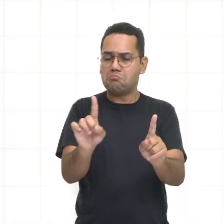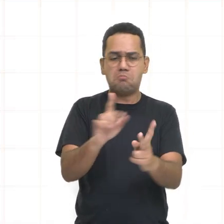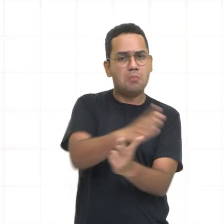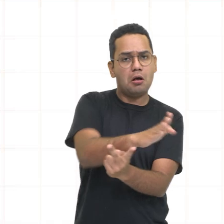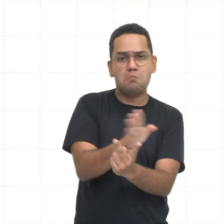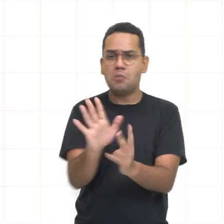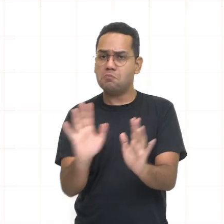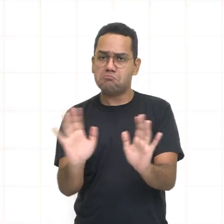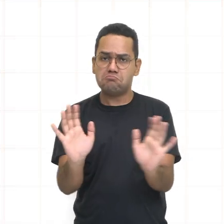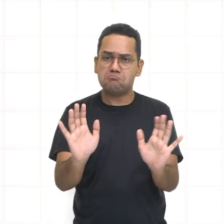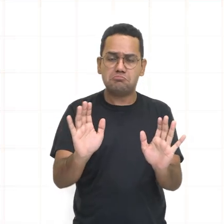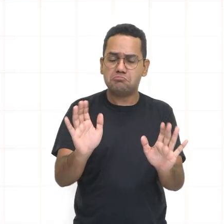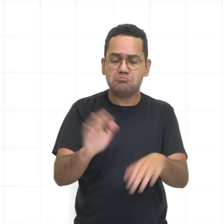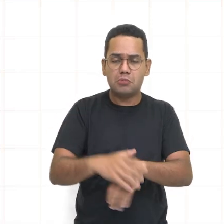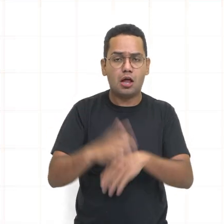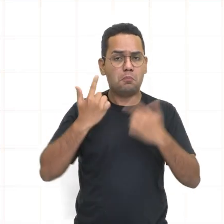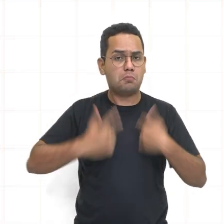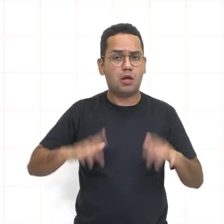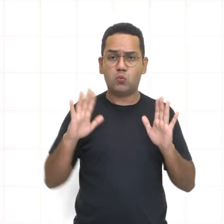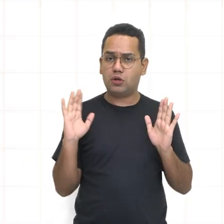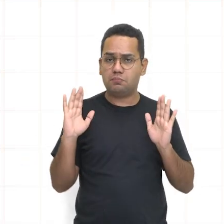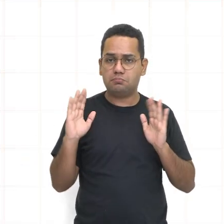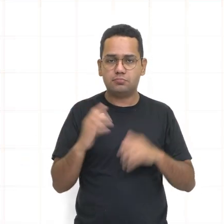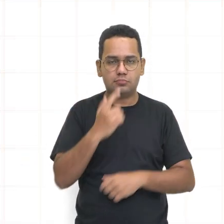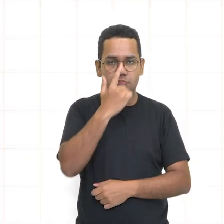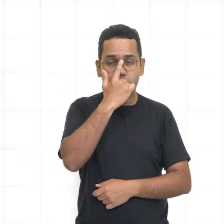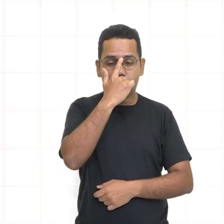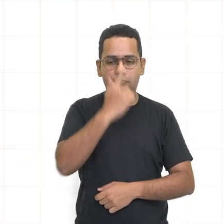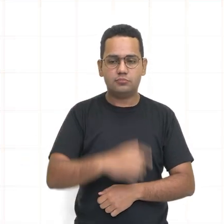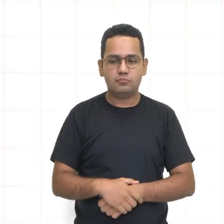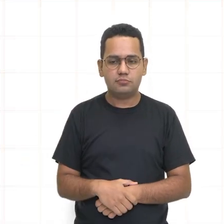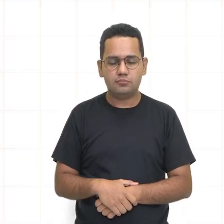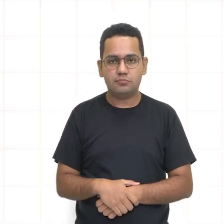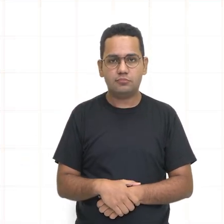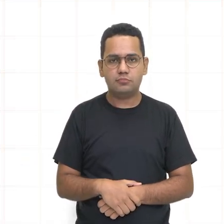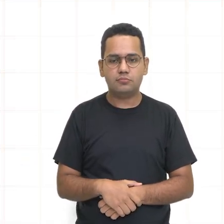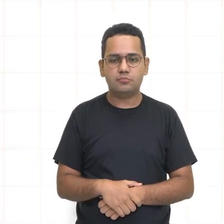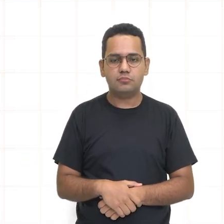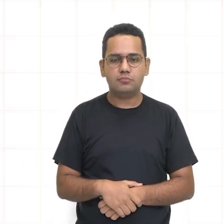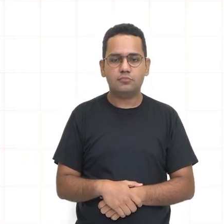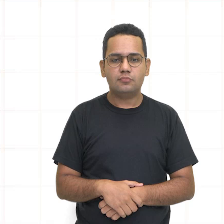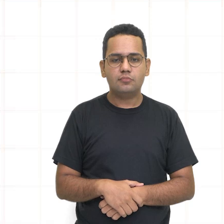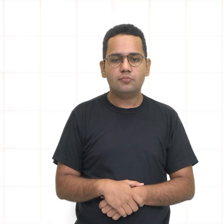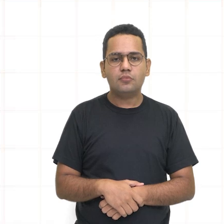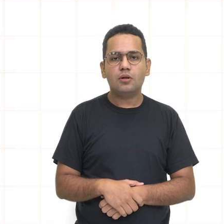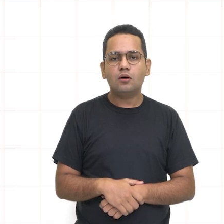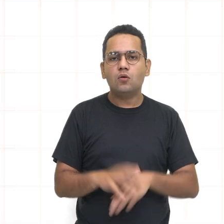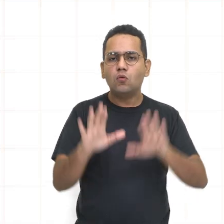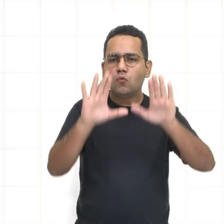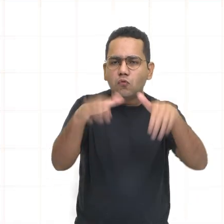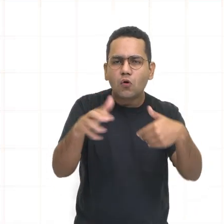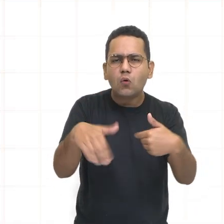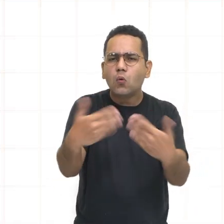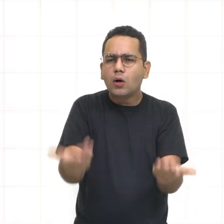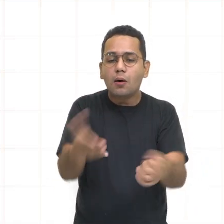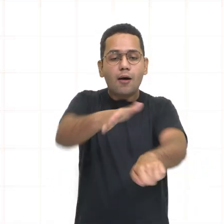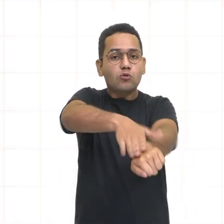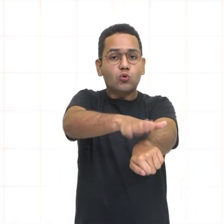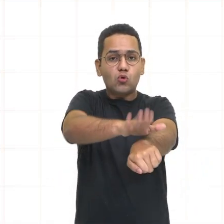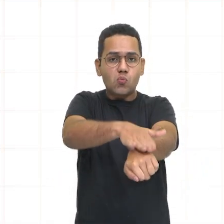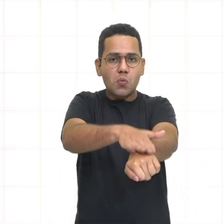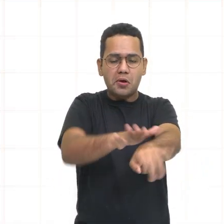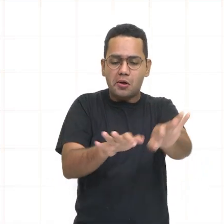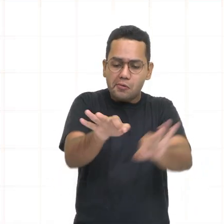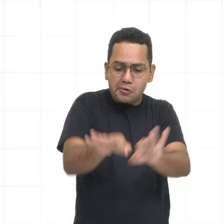caracterização de se posicionar durante a Guerra Fria. Eles vão querer ter ali um governo mais voltado para a sua autonomia